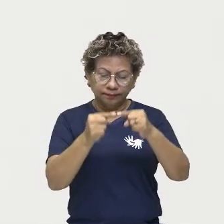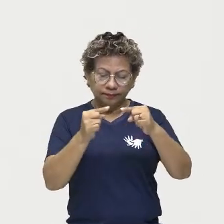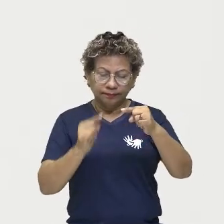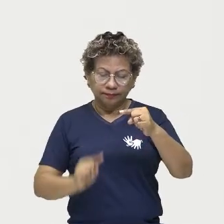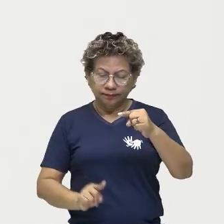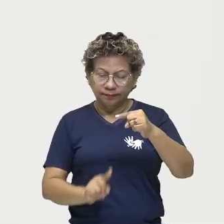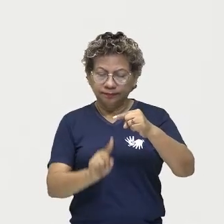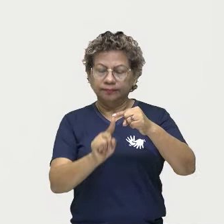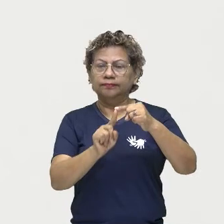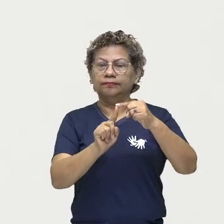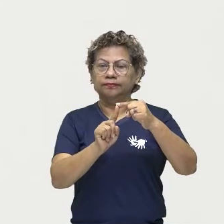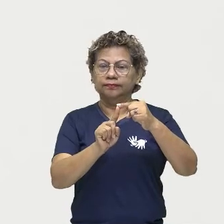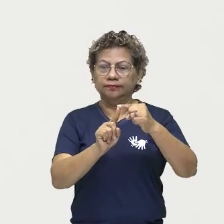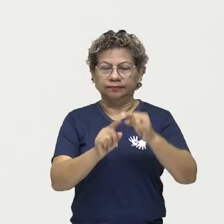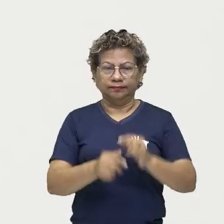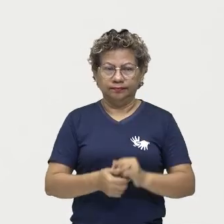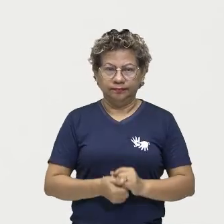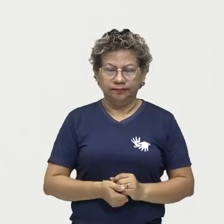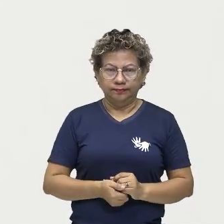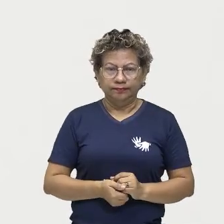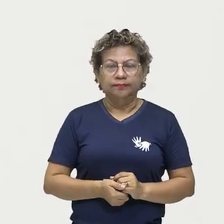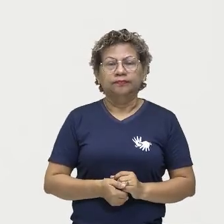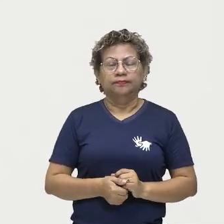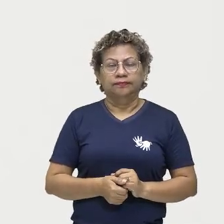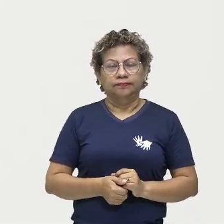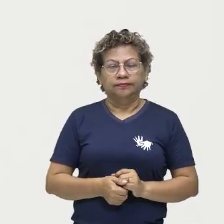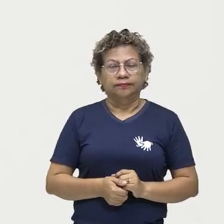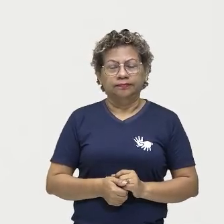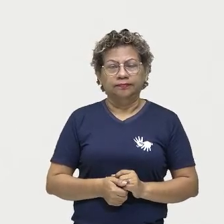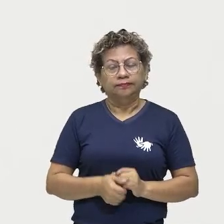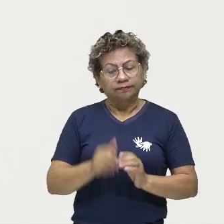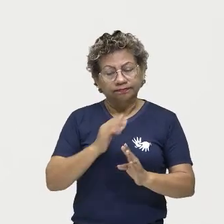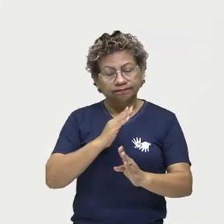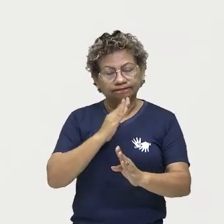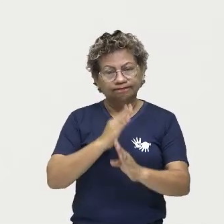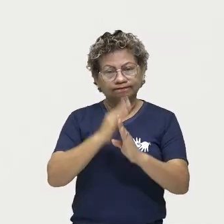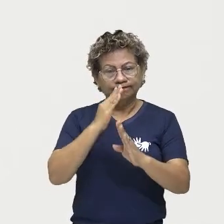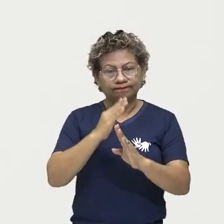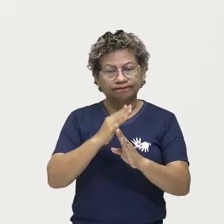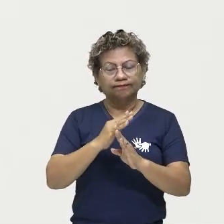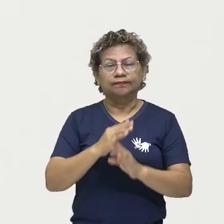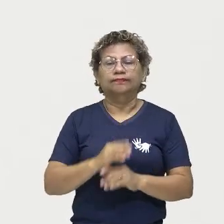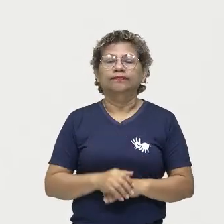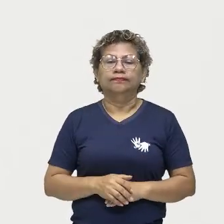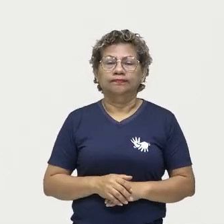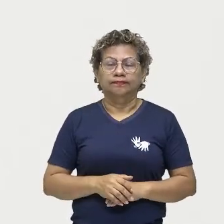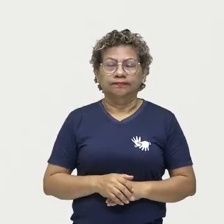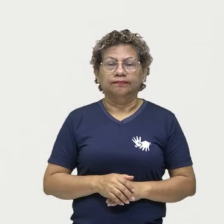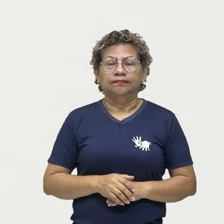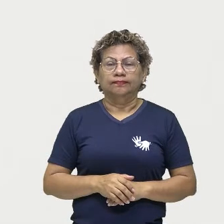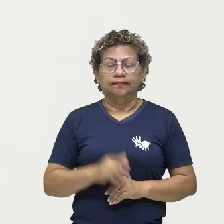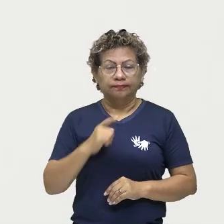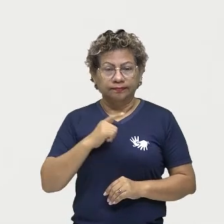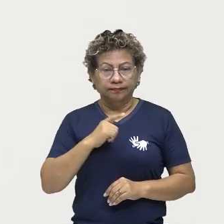ou seja, o ponto de interseção entre essas três retas perpendiculares partindo do ponto médio de cada